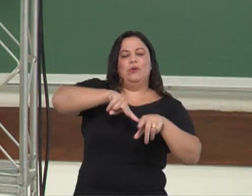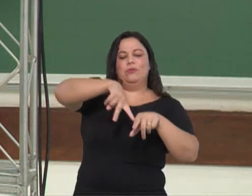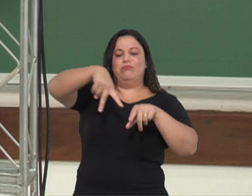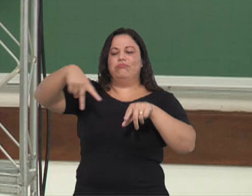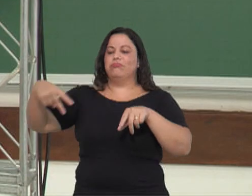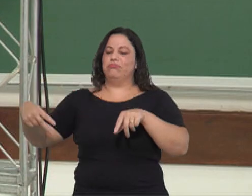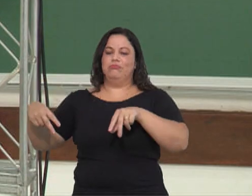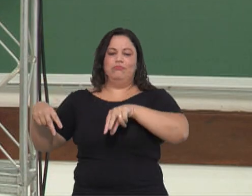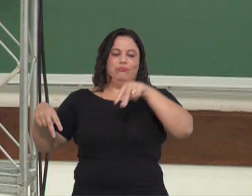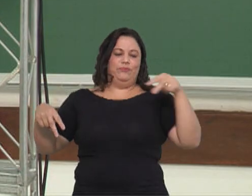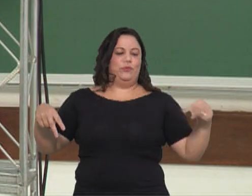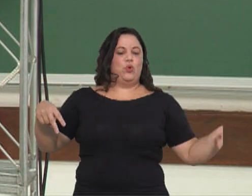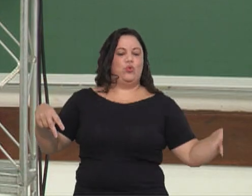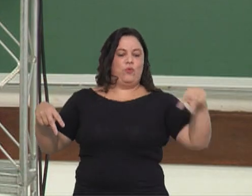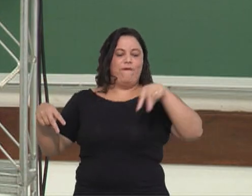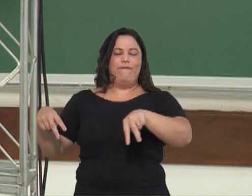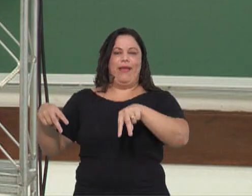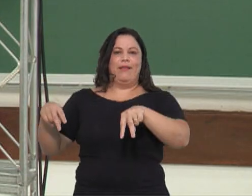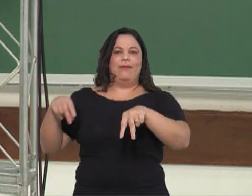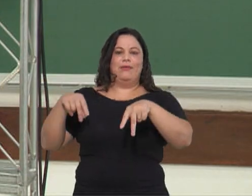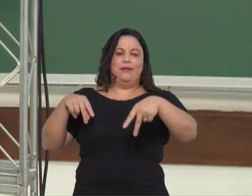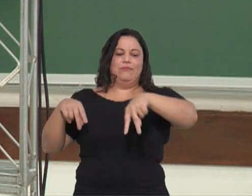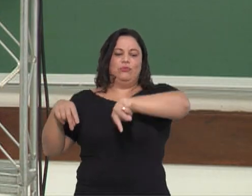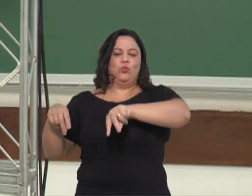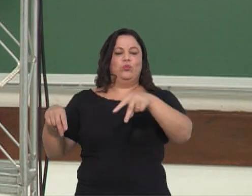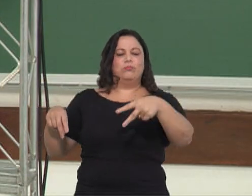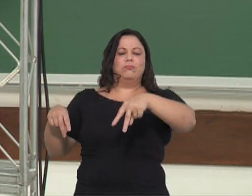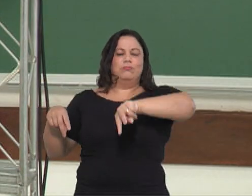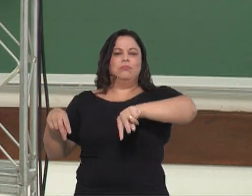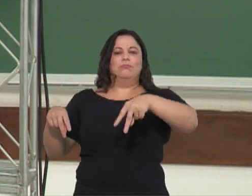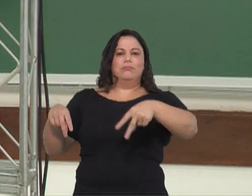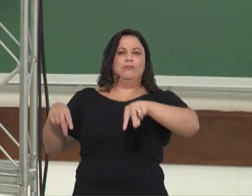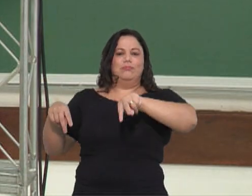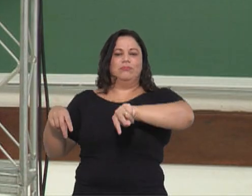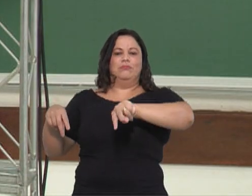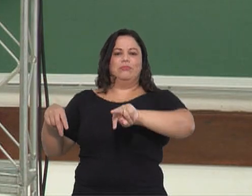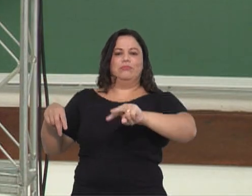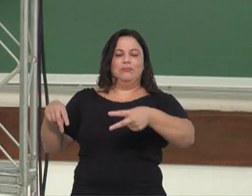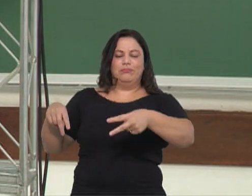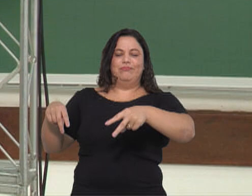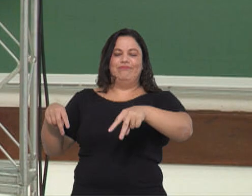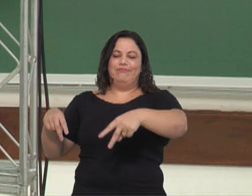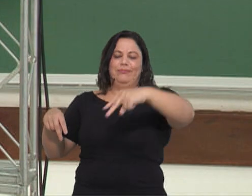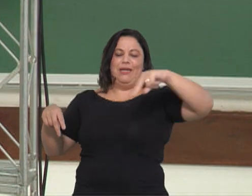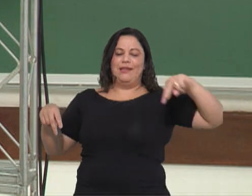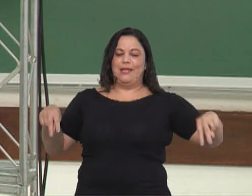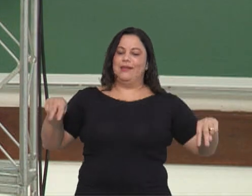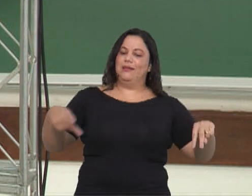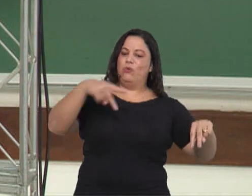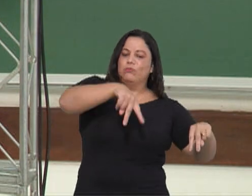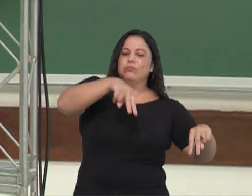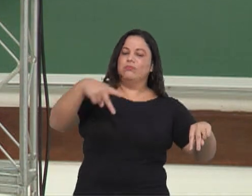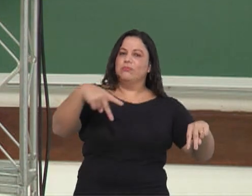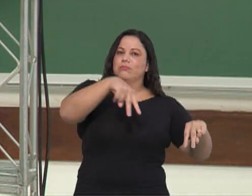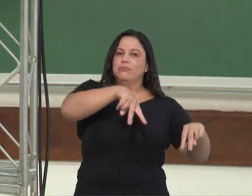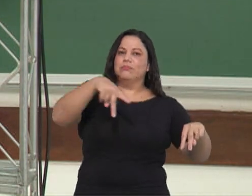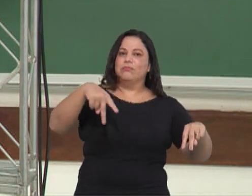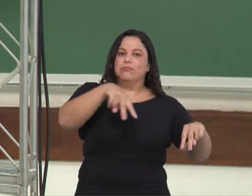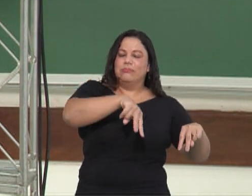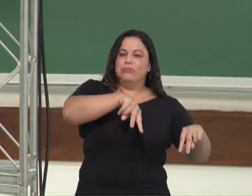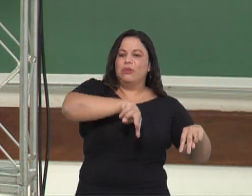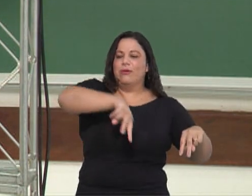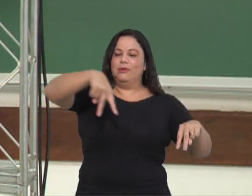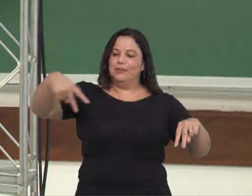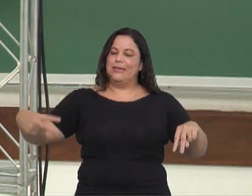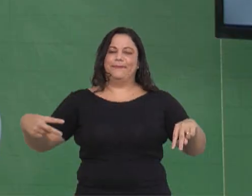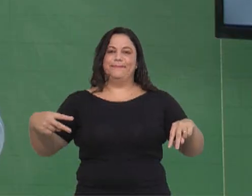O outro tem que vir, repetir os passos que ele fez e na volta vai fazendo também o seu desafio. E eles é